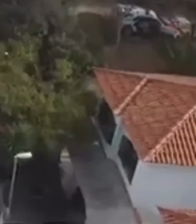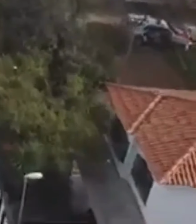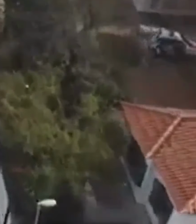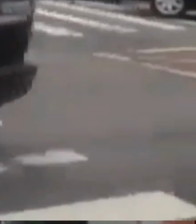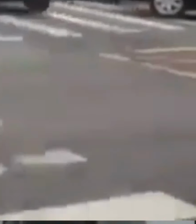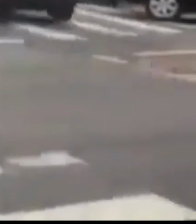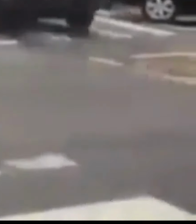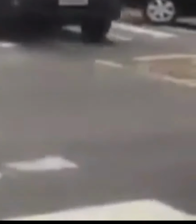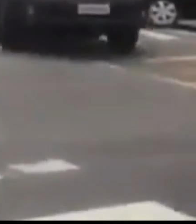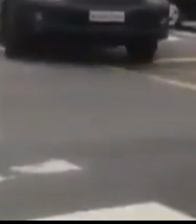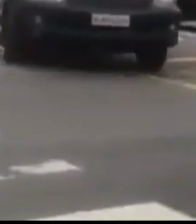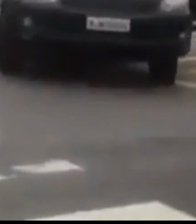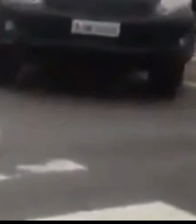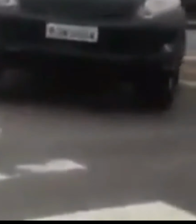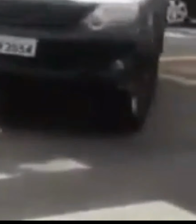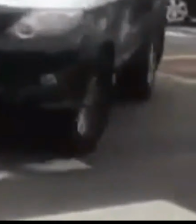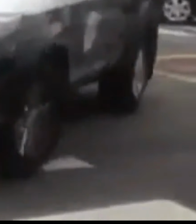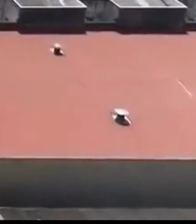Polícia em